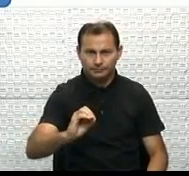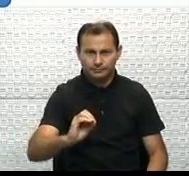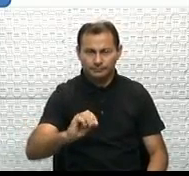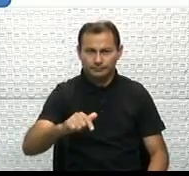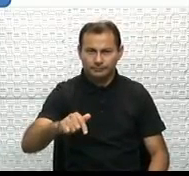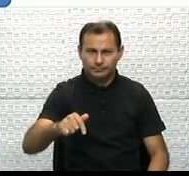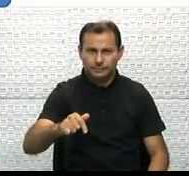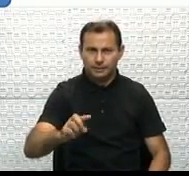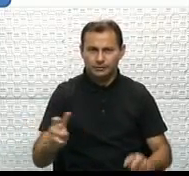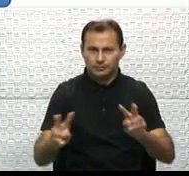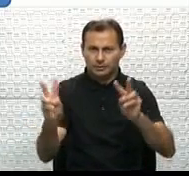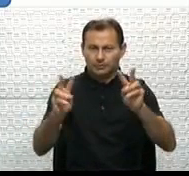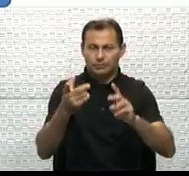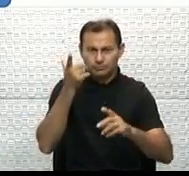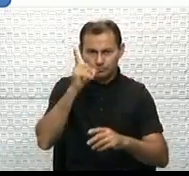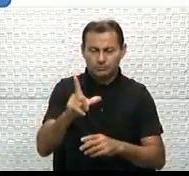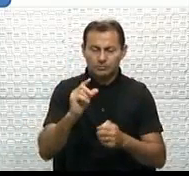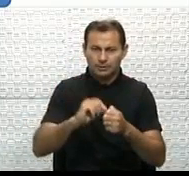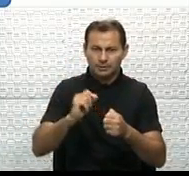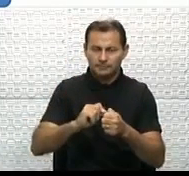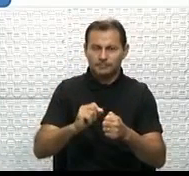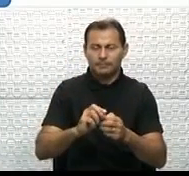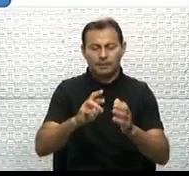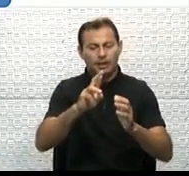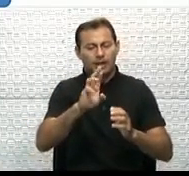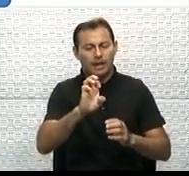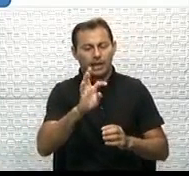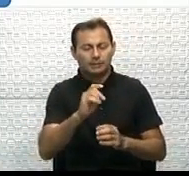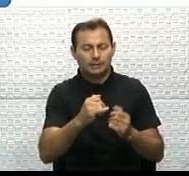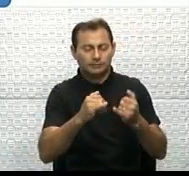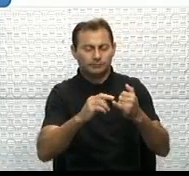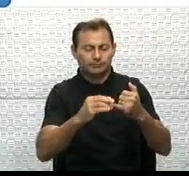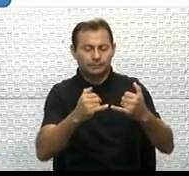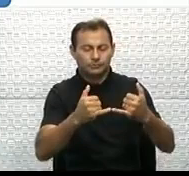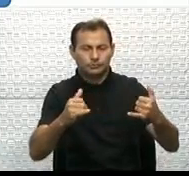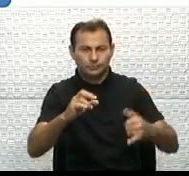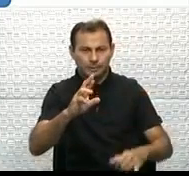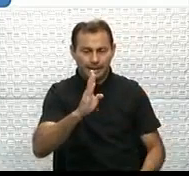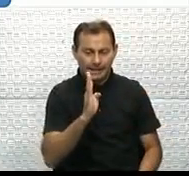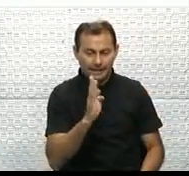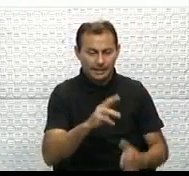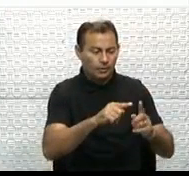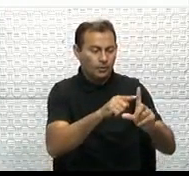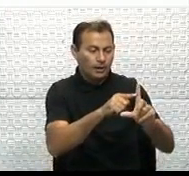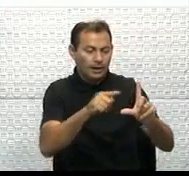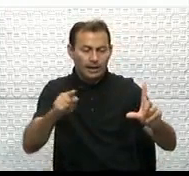0,707. Com esses valores, eu já consigo construir a reta de regressão.